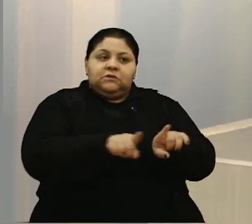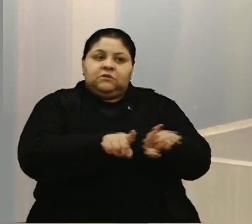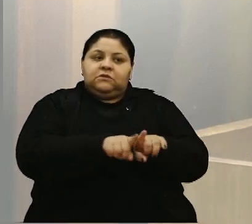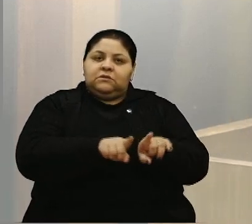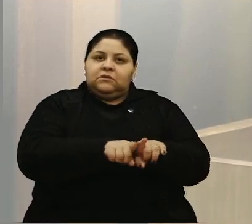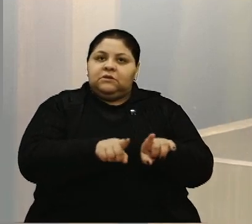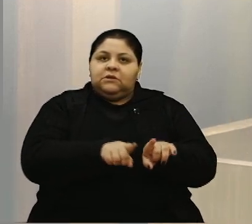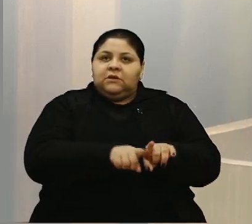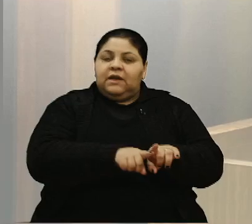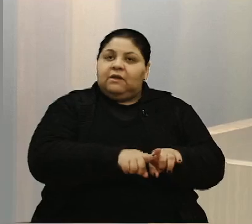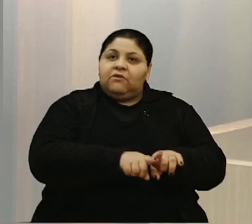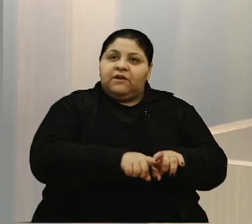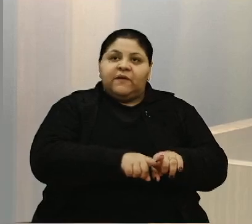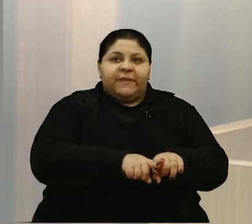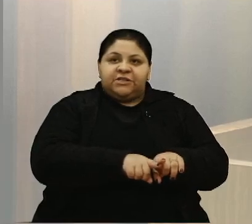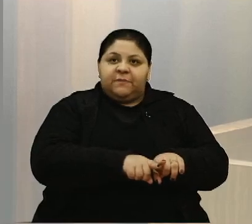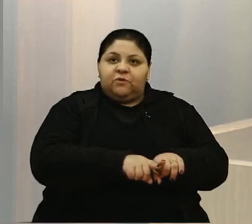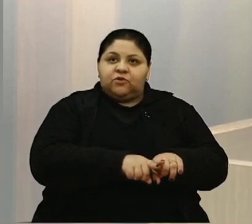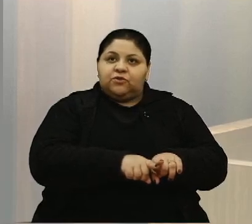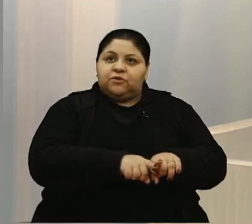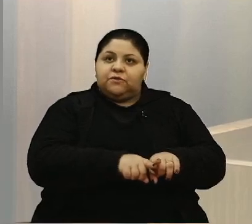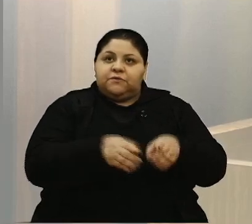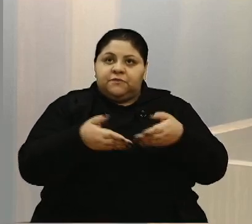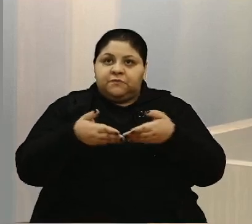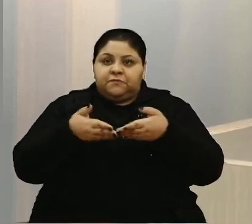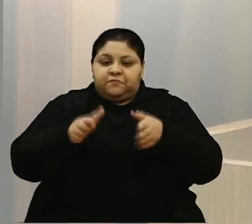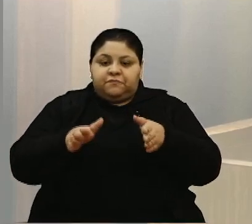programas de prevenção, na abertura de